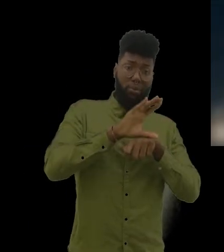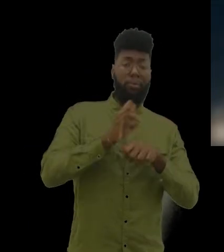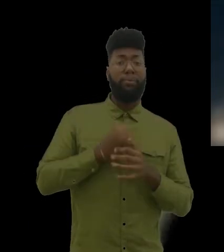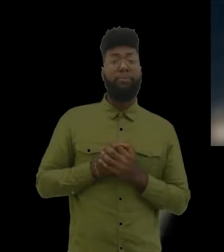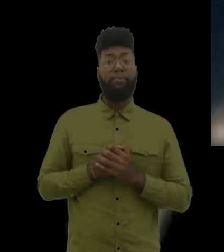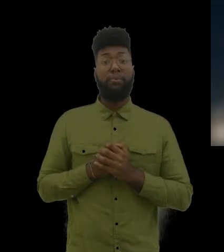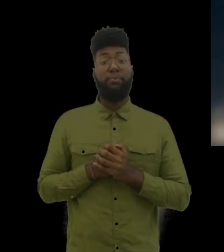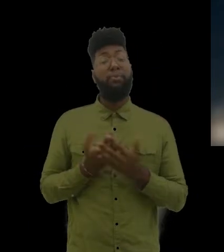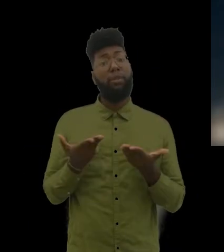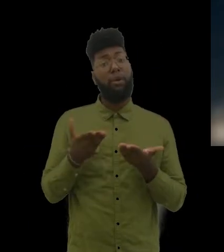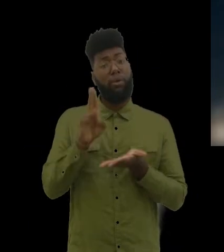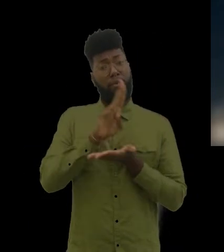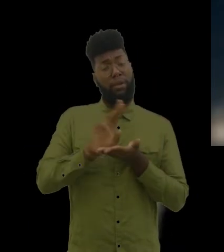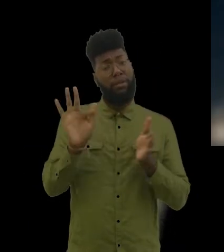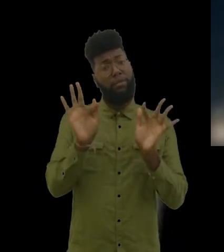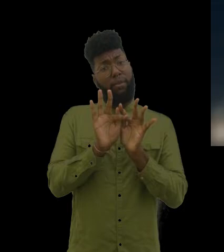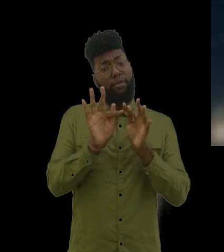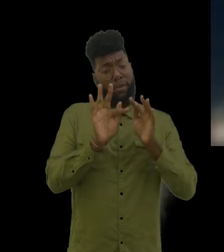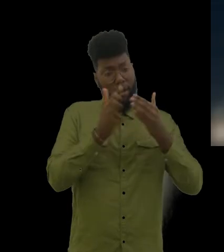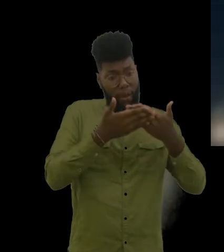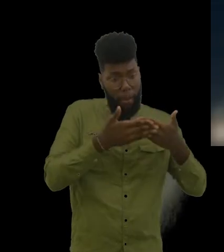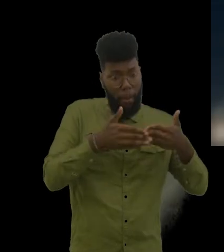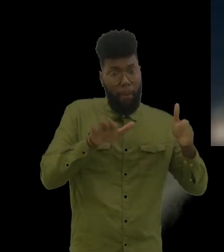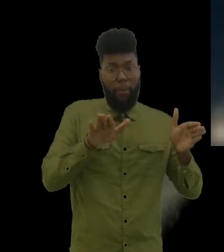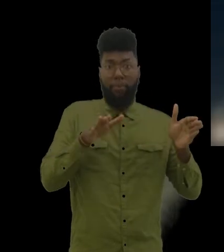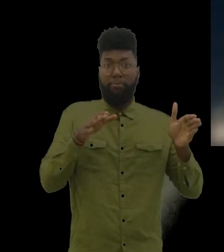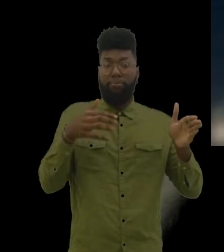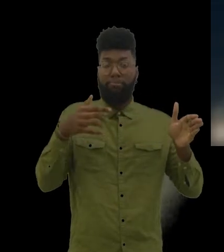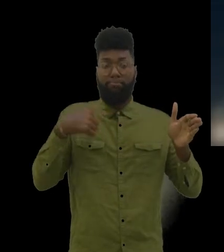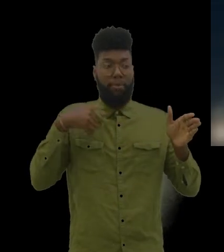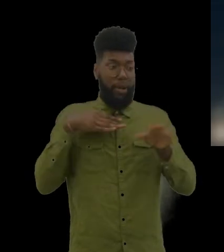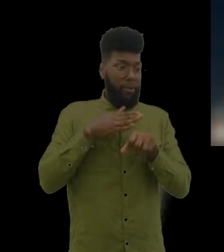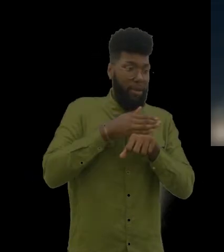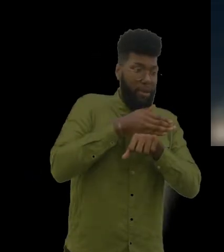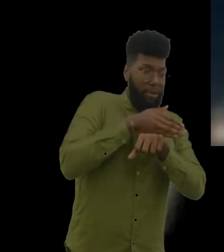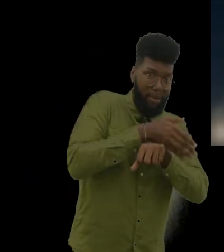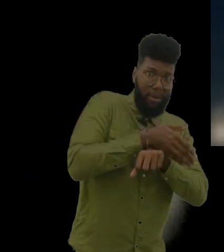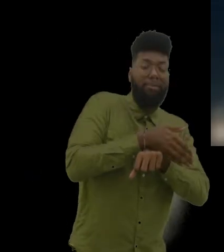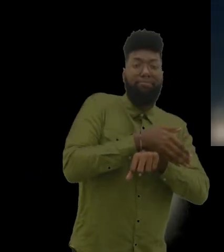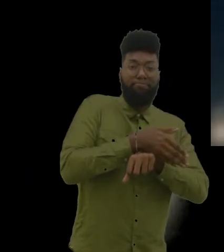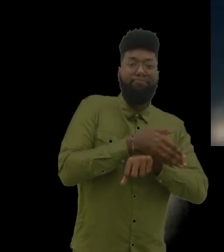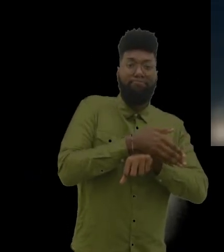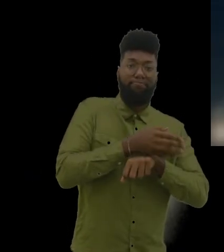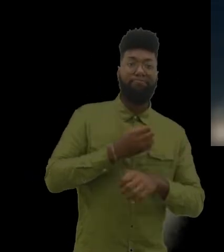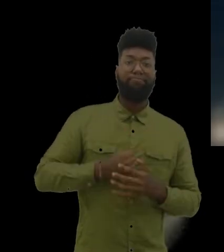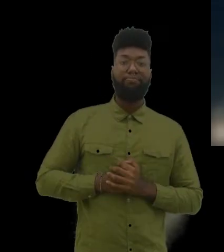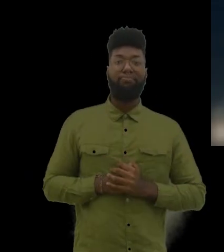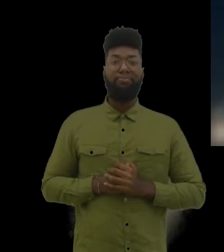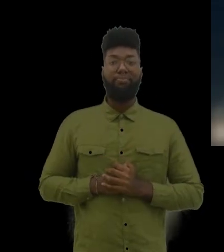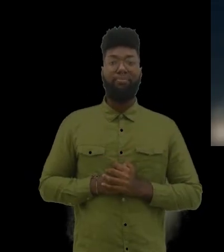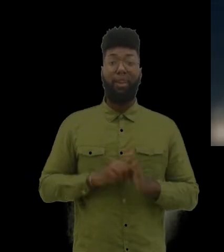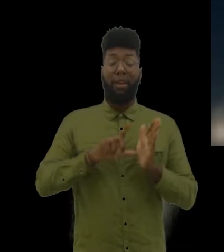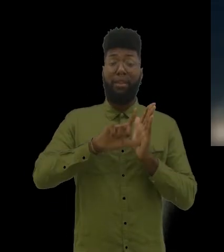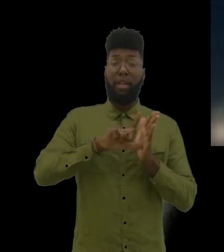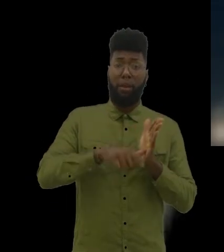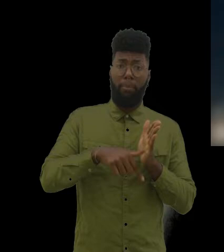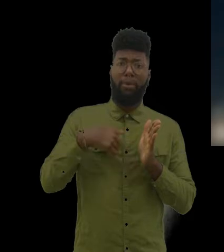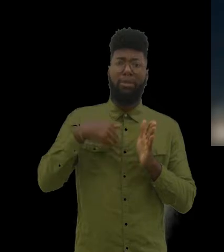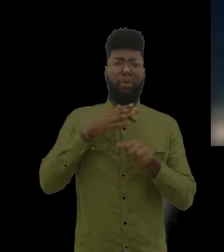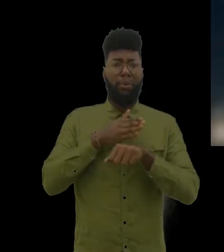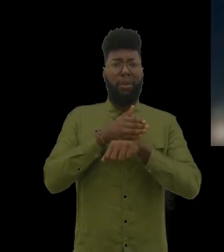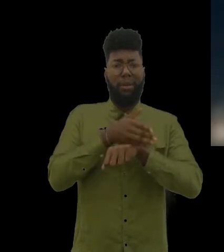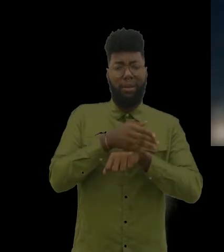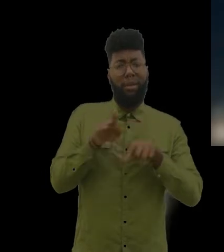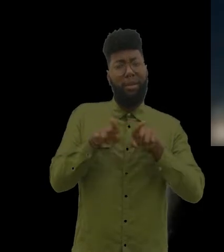foi a primeira instituição de ensino superior a abrir as portas para mim. E logo em seguida eu ingressei também na